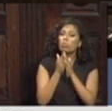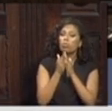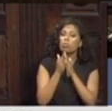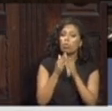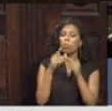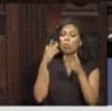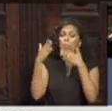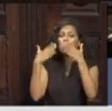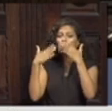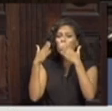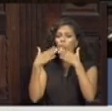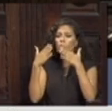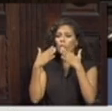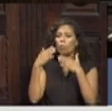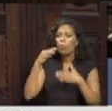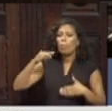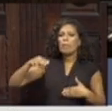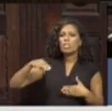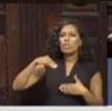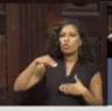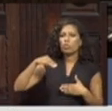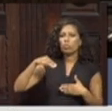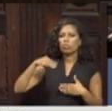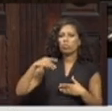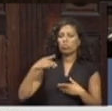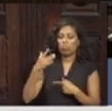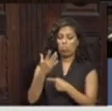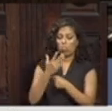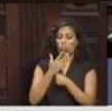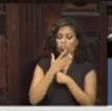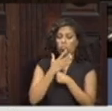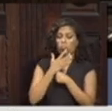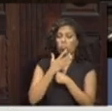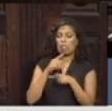assertiva para enfrentar esse estado de coisas. O deputado